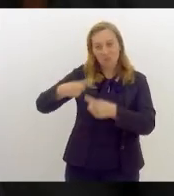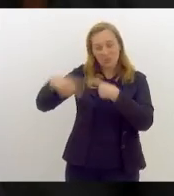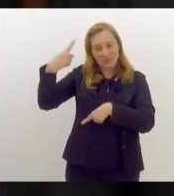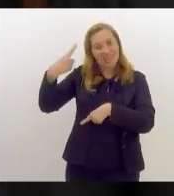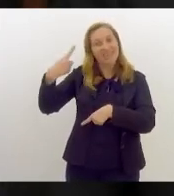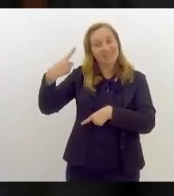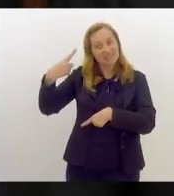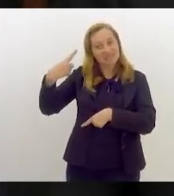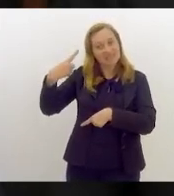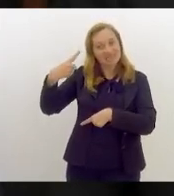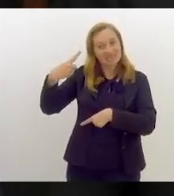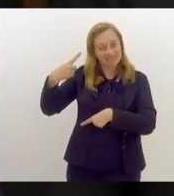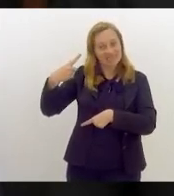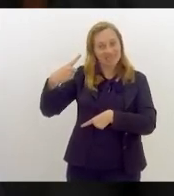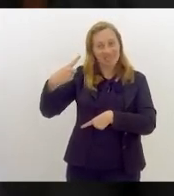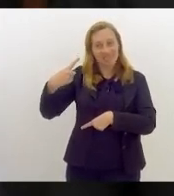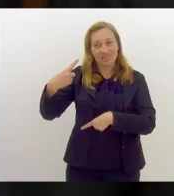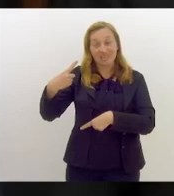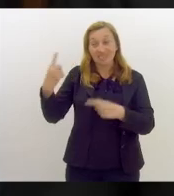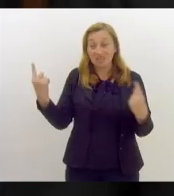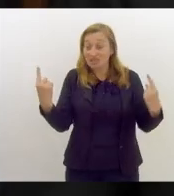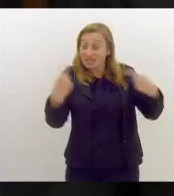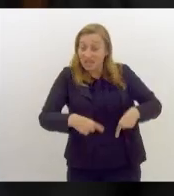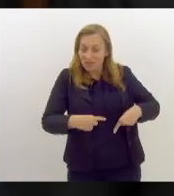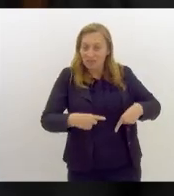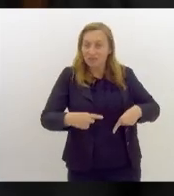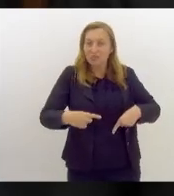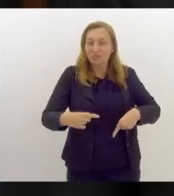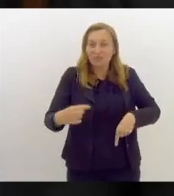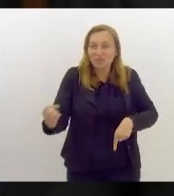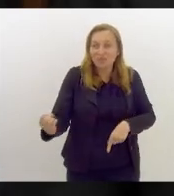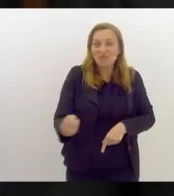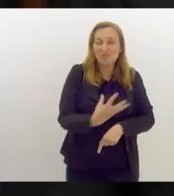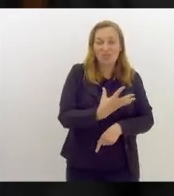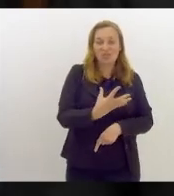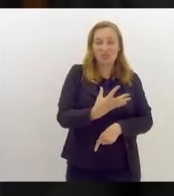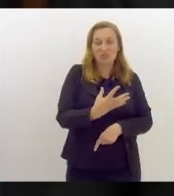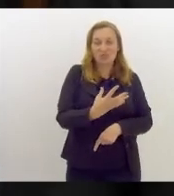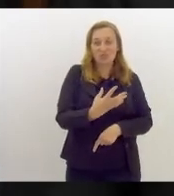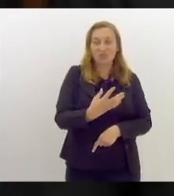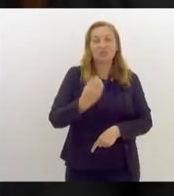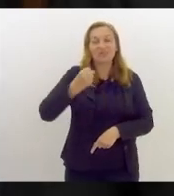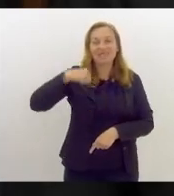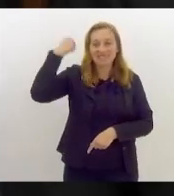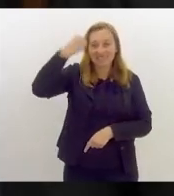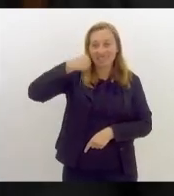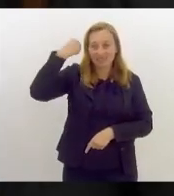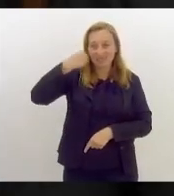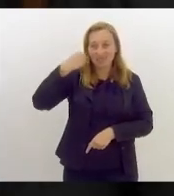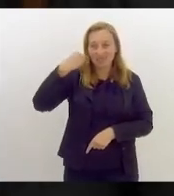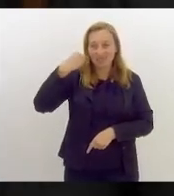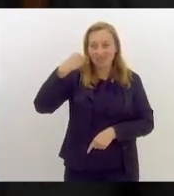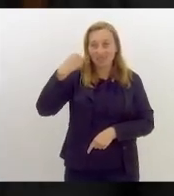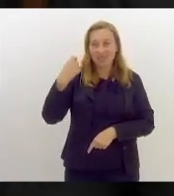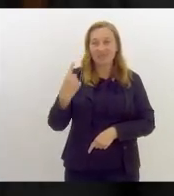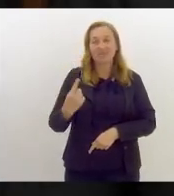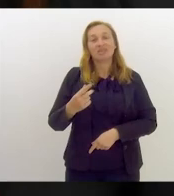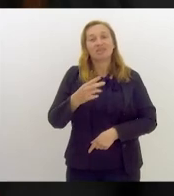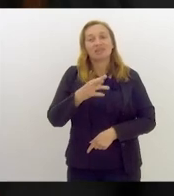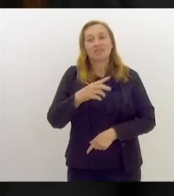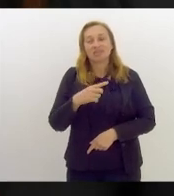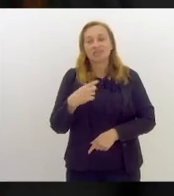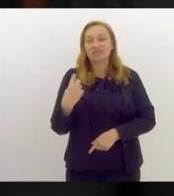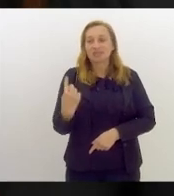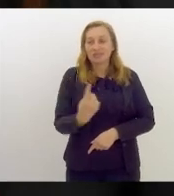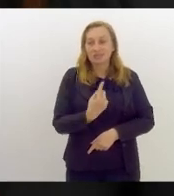nesse eminente desafio que se a vizinha como Senador da nossa república e